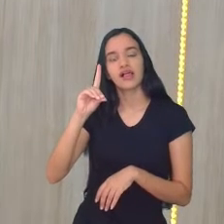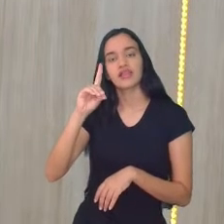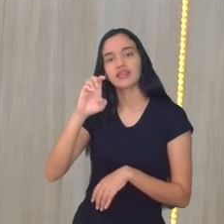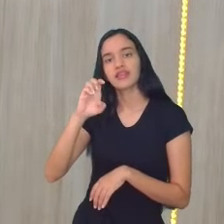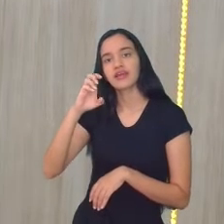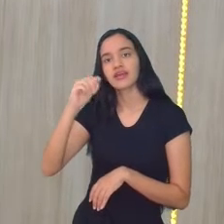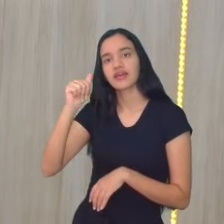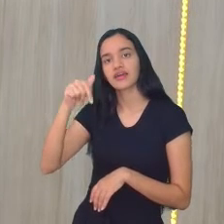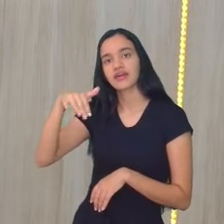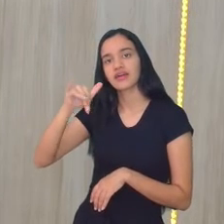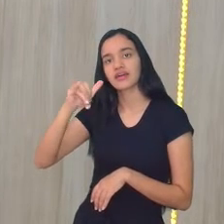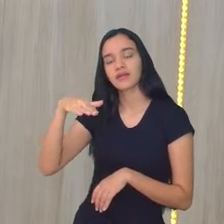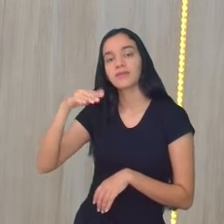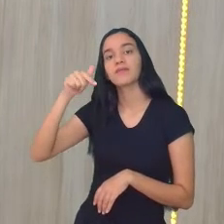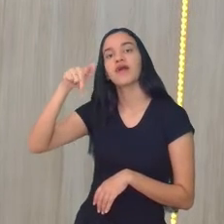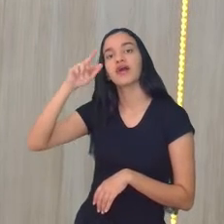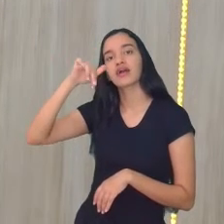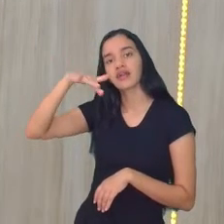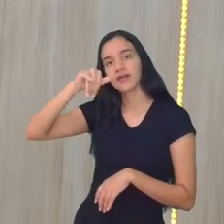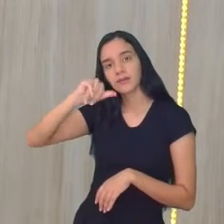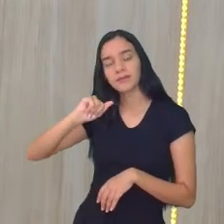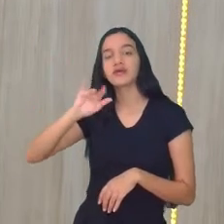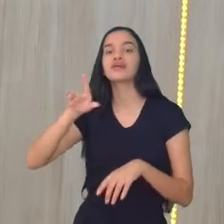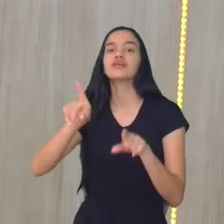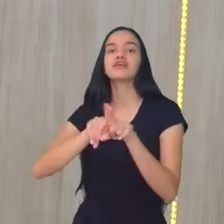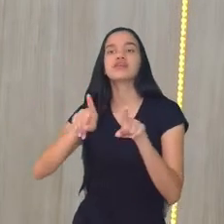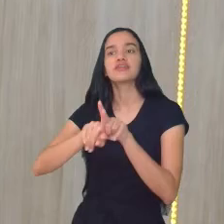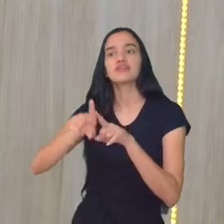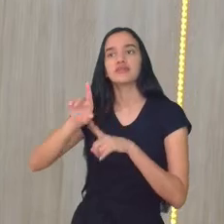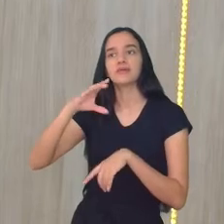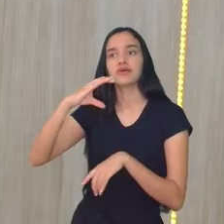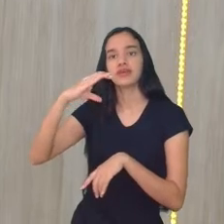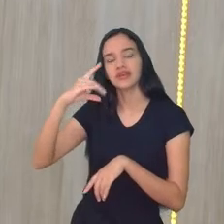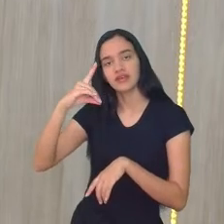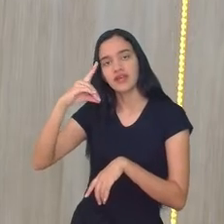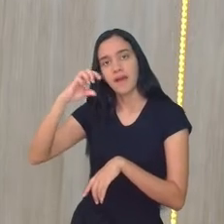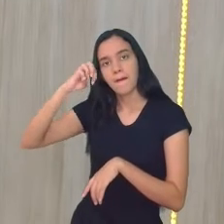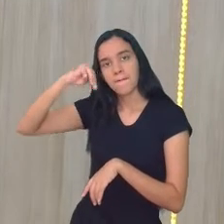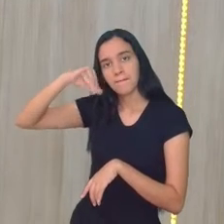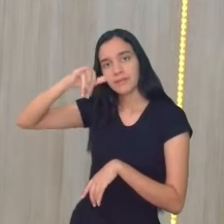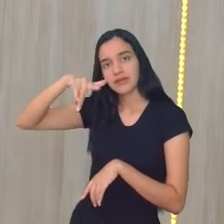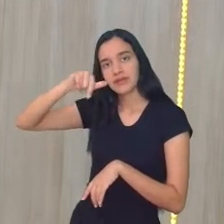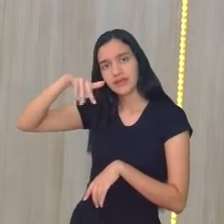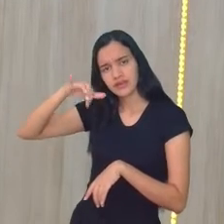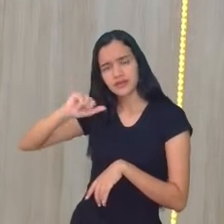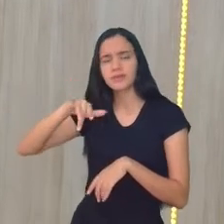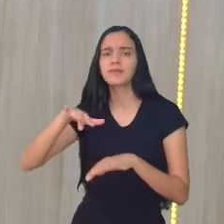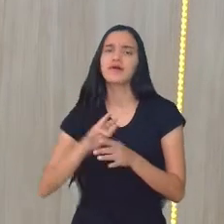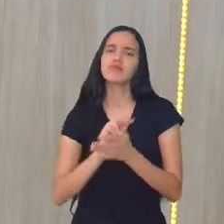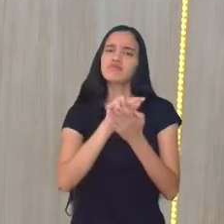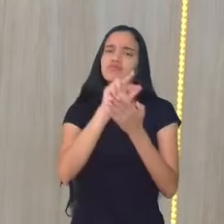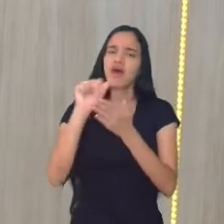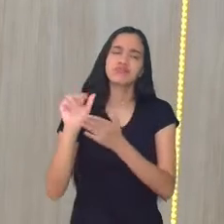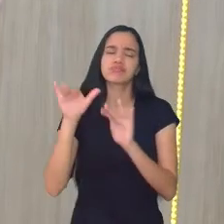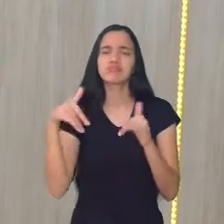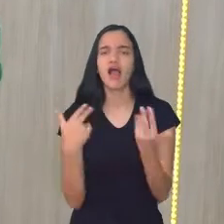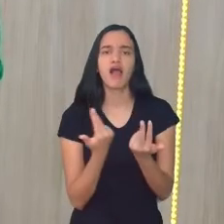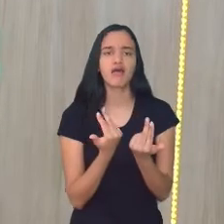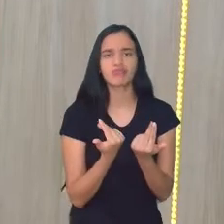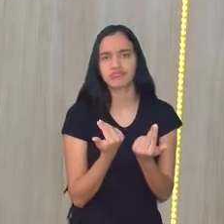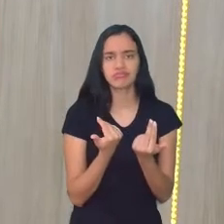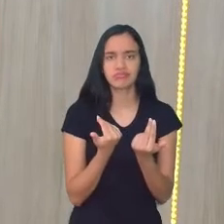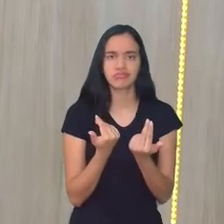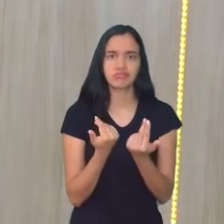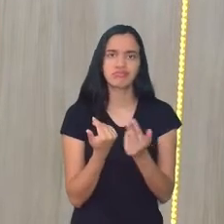decagrama, grama, decigrama, centigrama, miligrama. É exatamente o mesmo